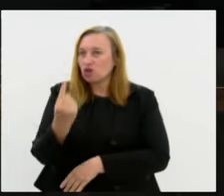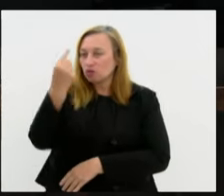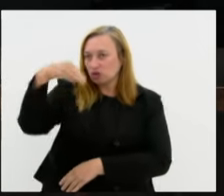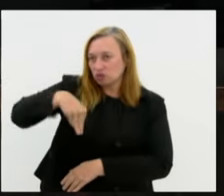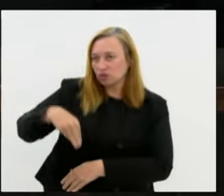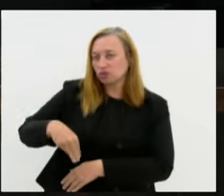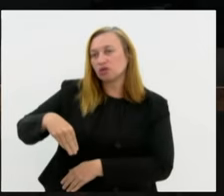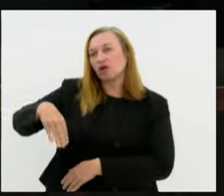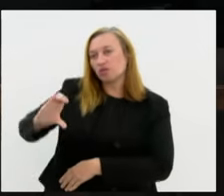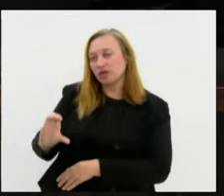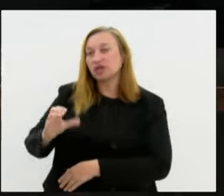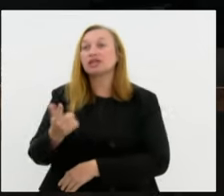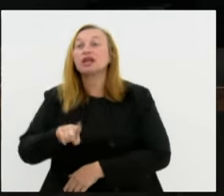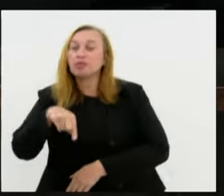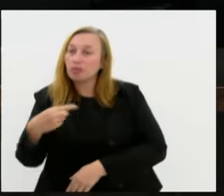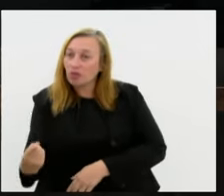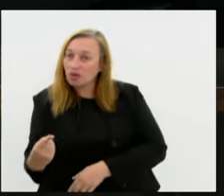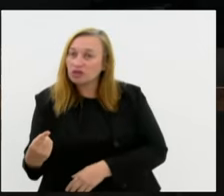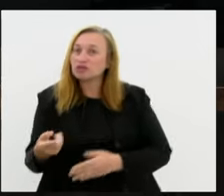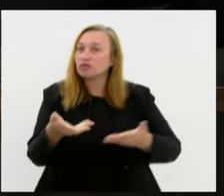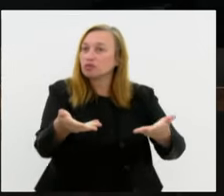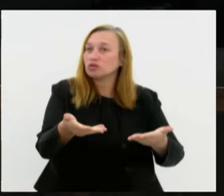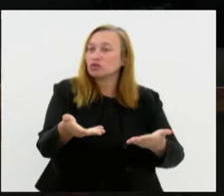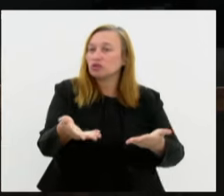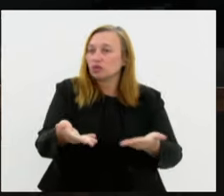seguida, nominalmente, vamos chamar